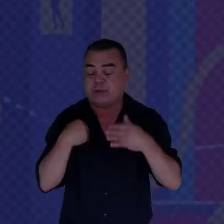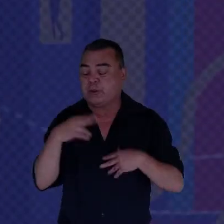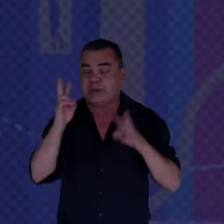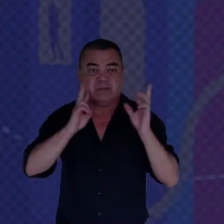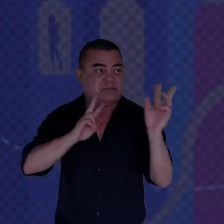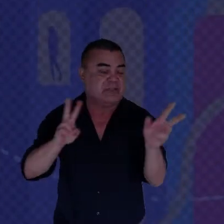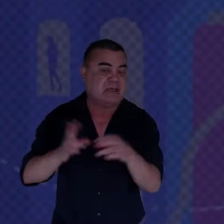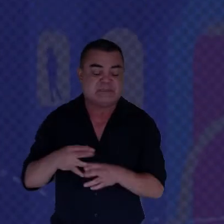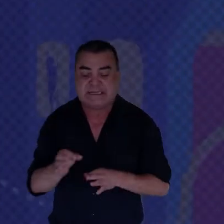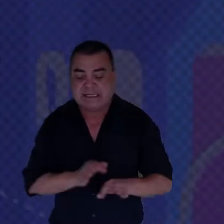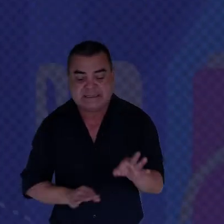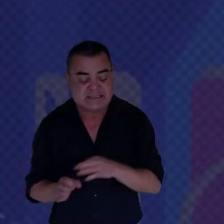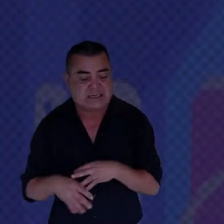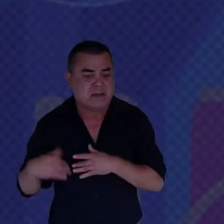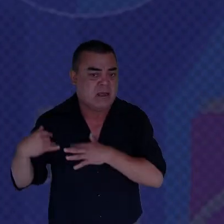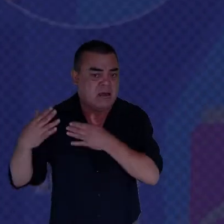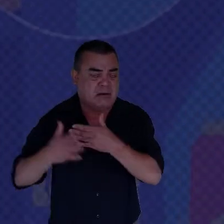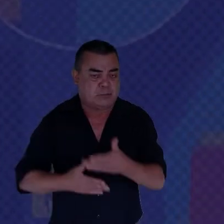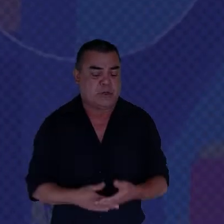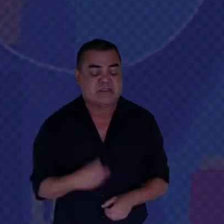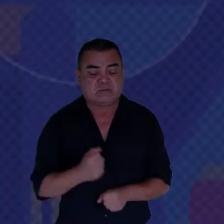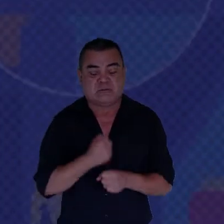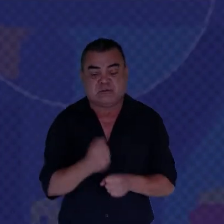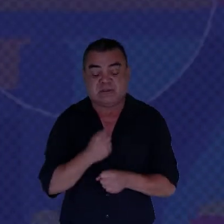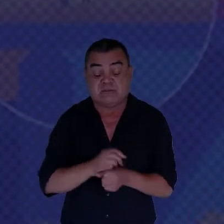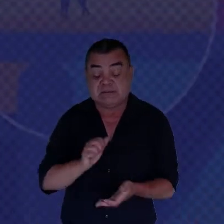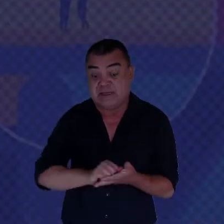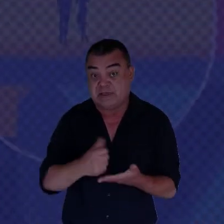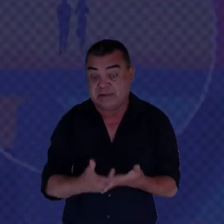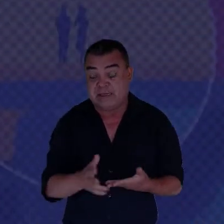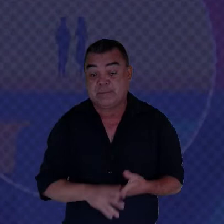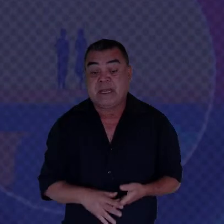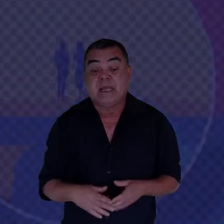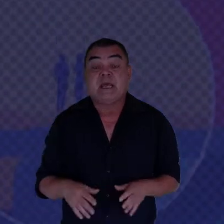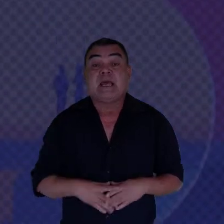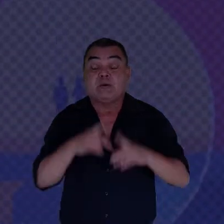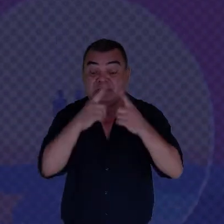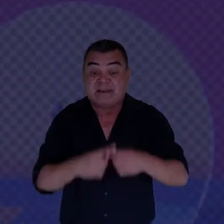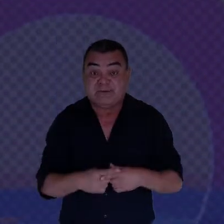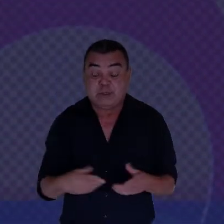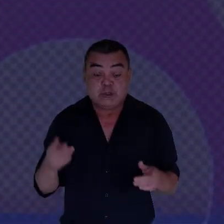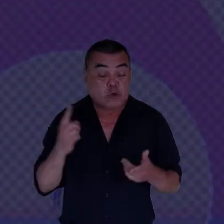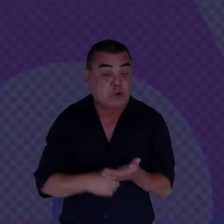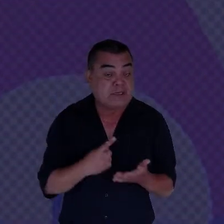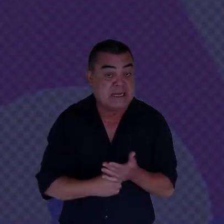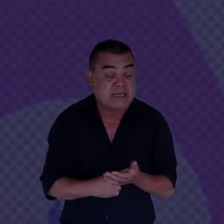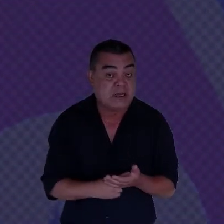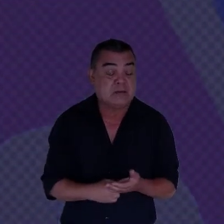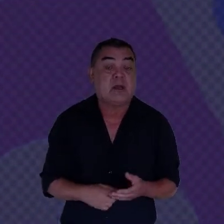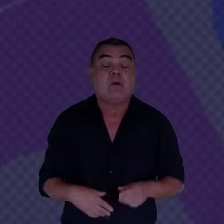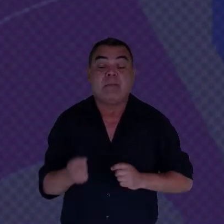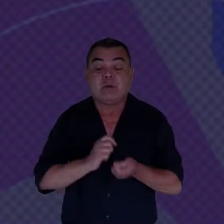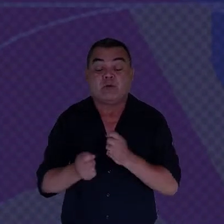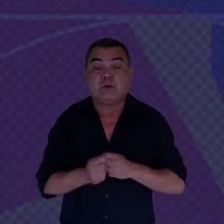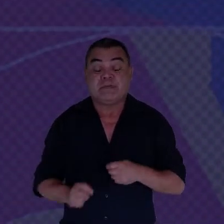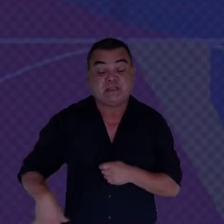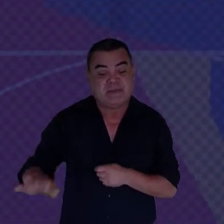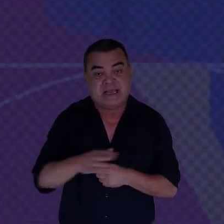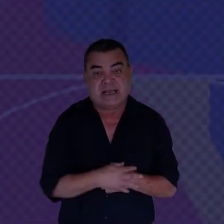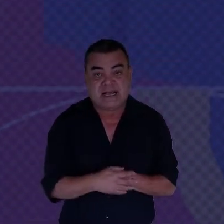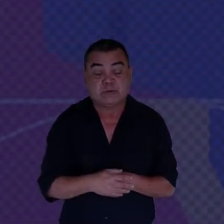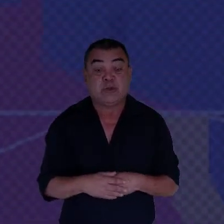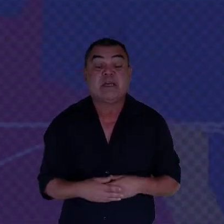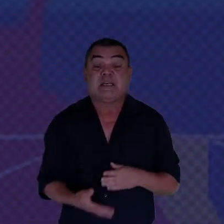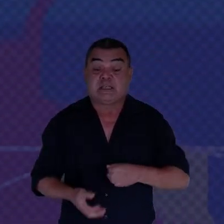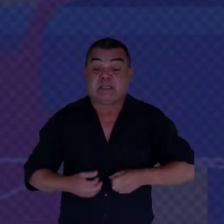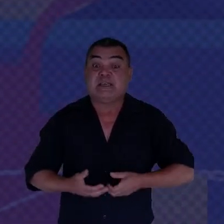que nós olhamos analisamos ao longo do processo de construção dessa agenda é o desafio de combinar uma economia de mercado potente